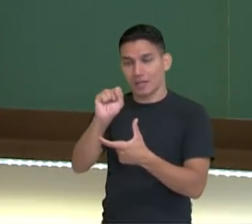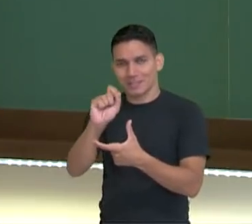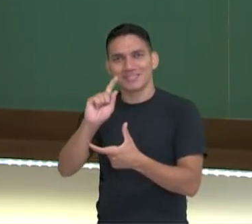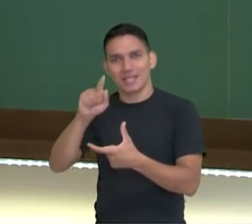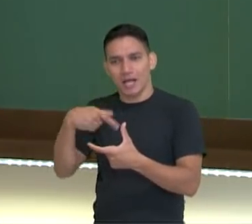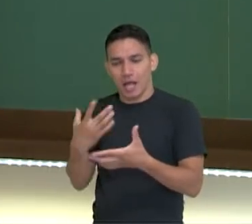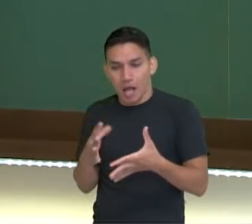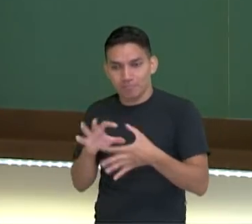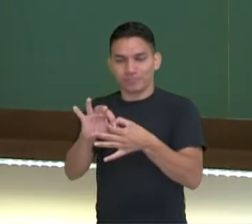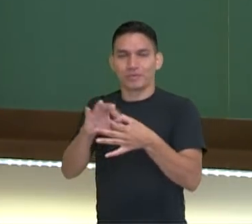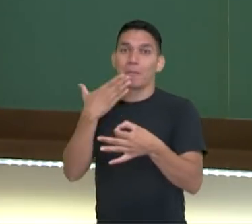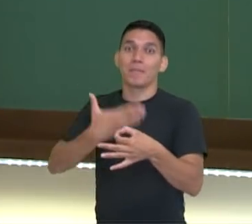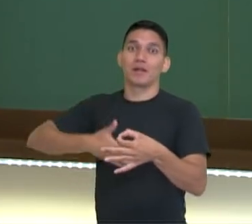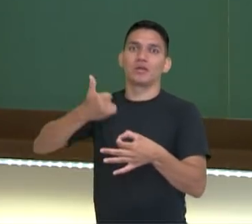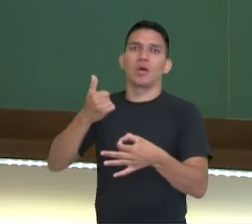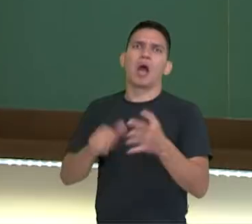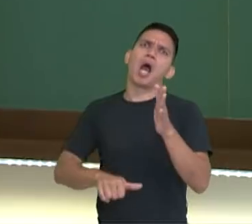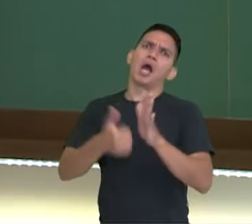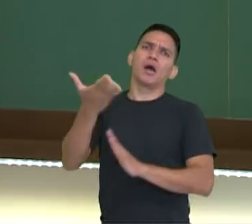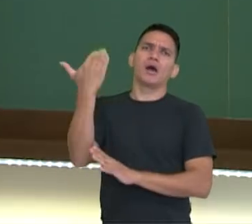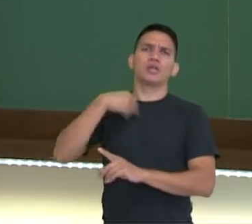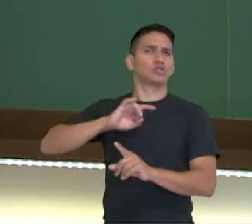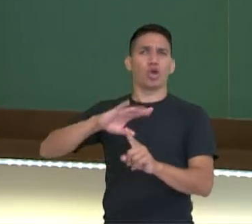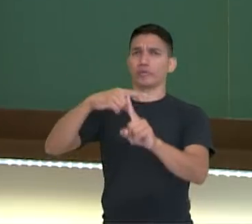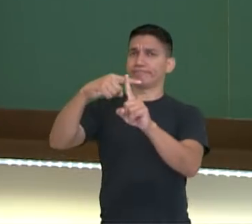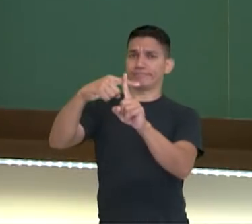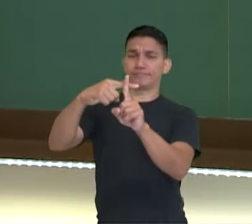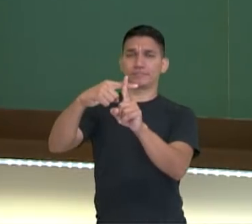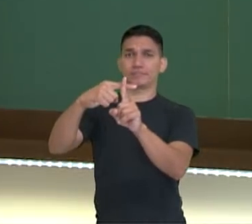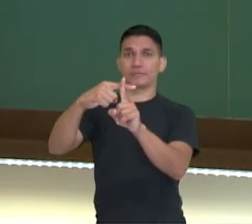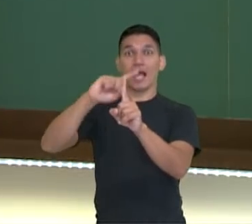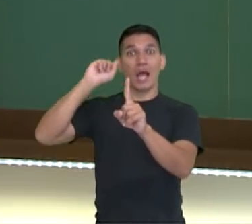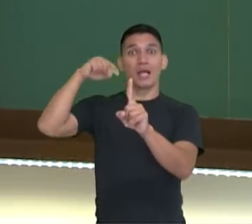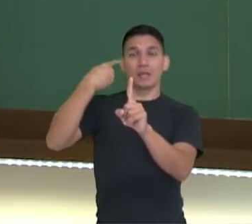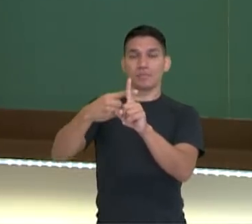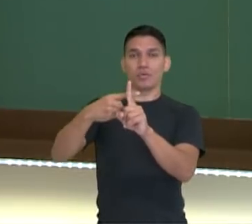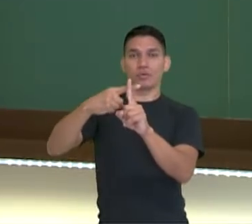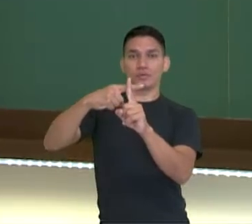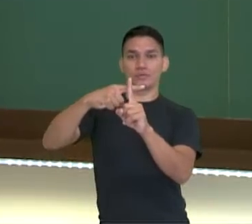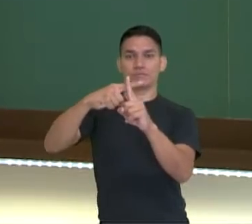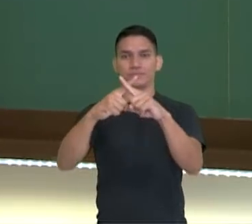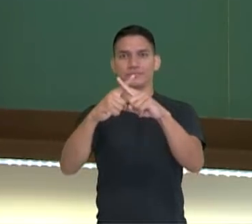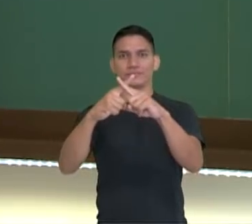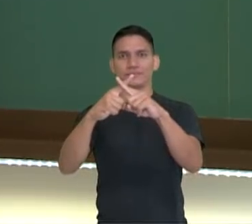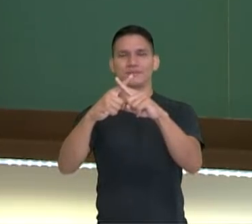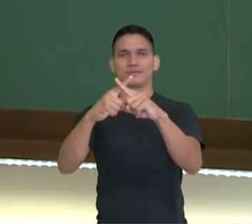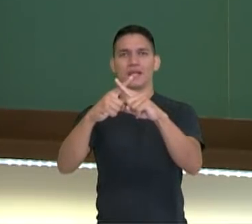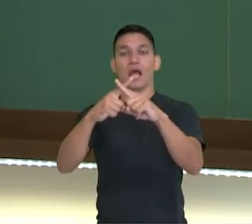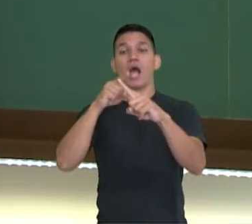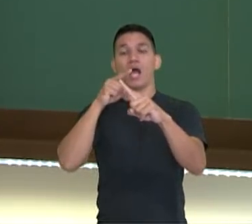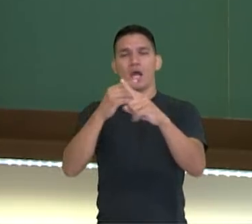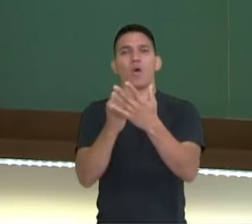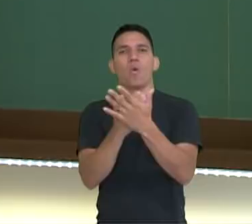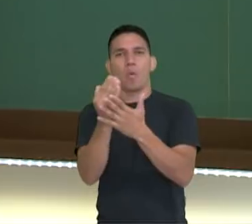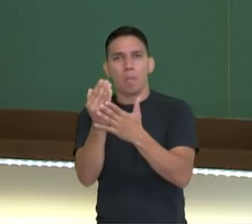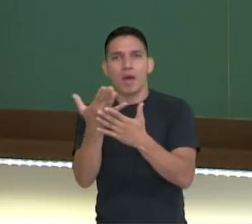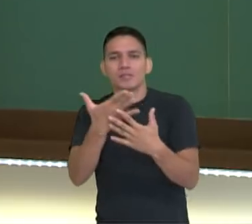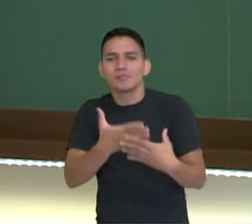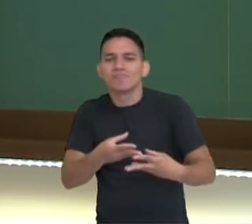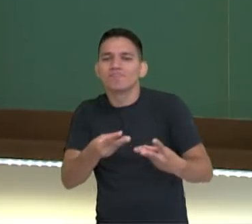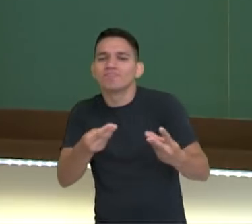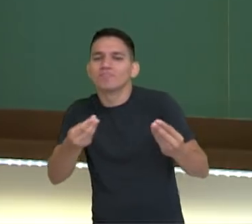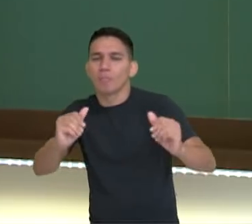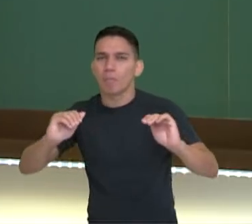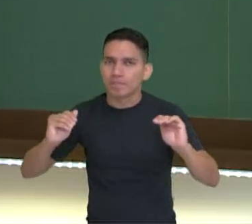maior. Eu tinha primeiro só os 4 pontos, depois se estabeleceram os intermediários. Então, eu começo a